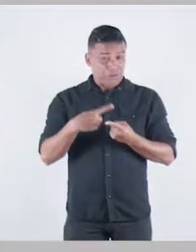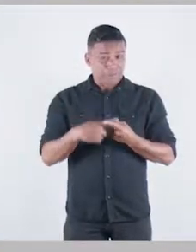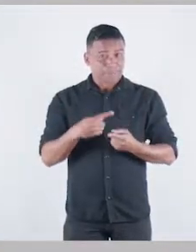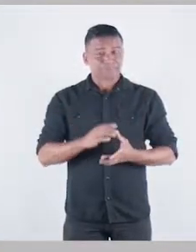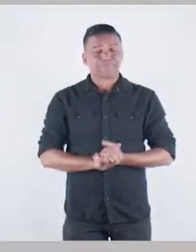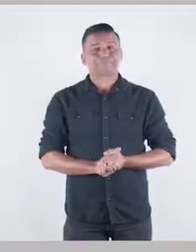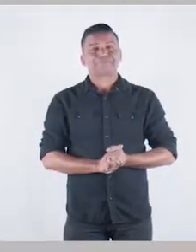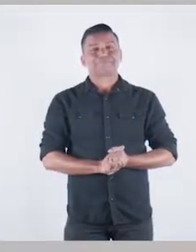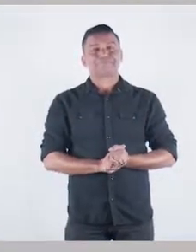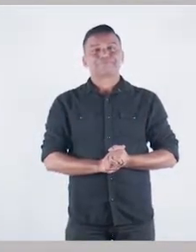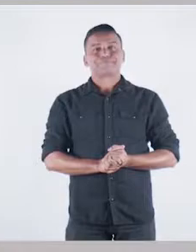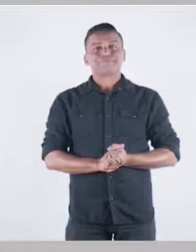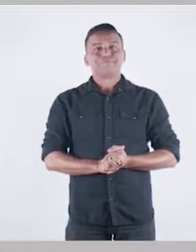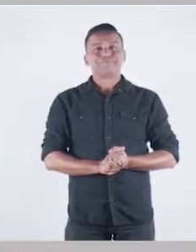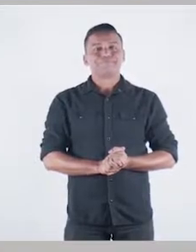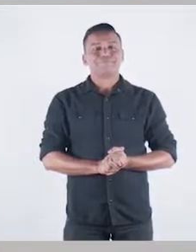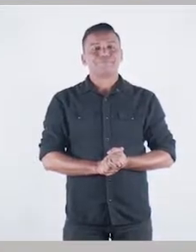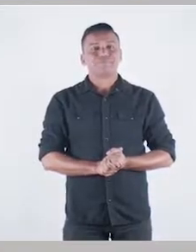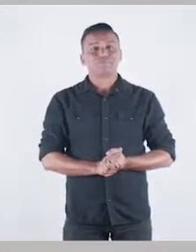a,